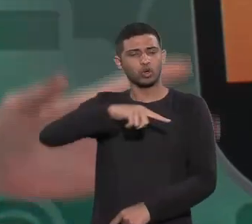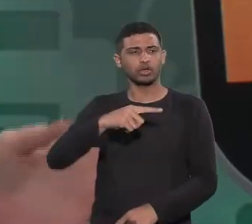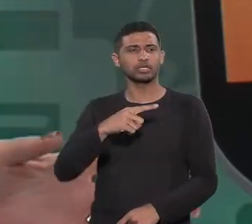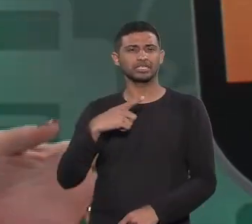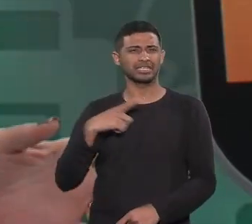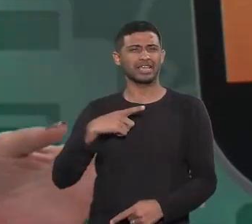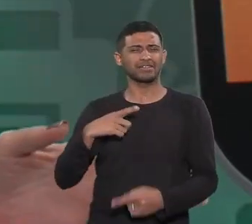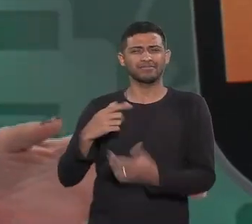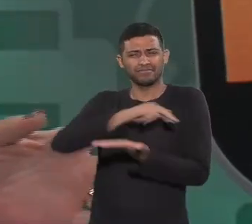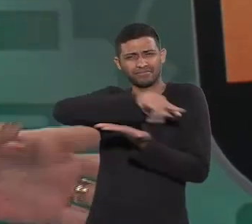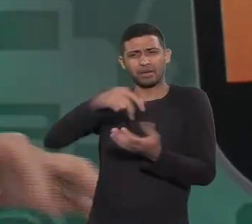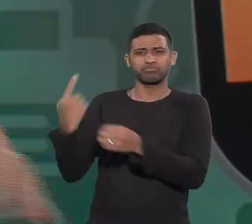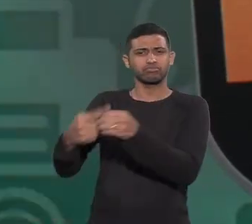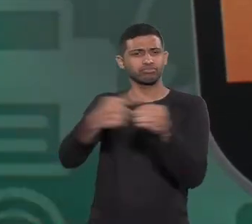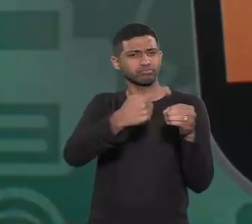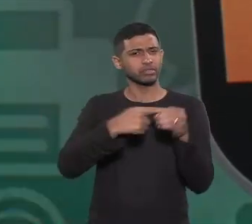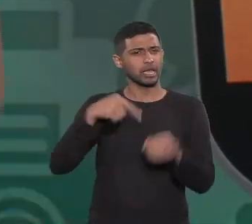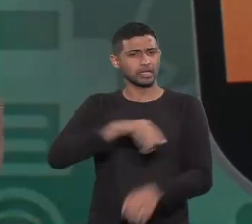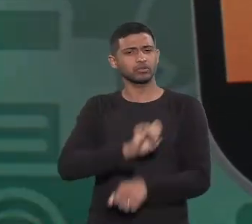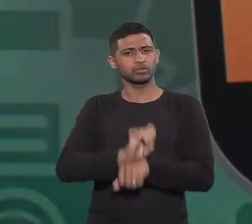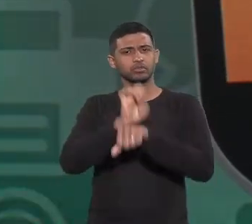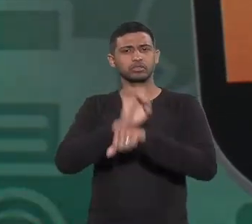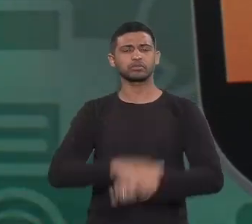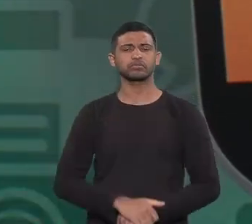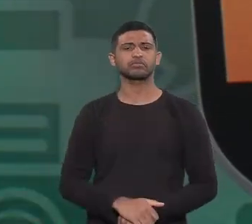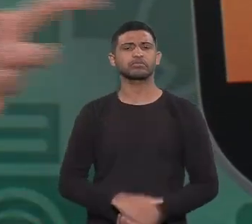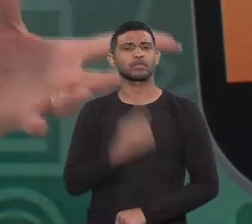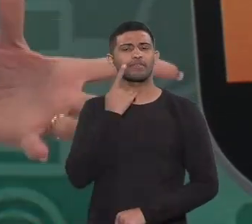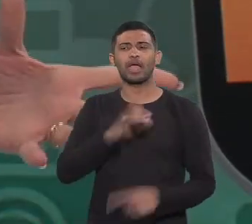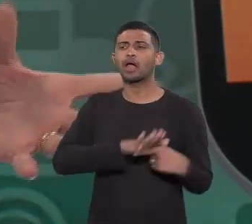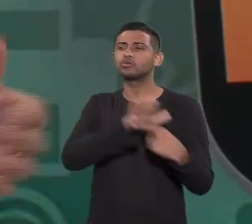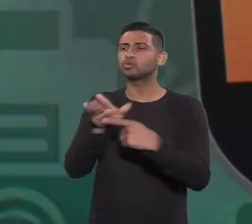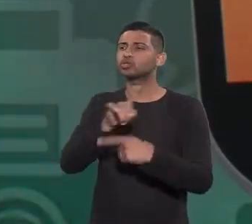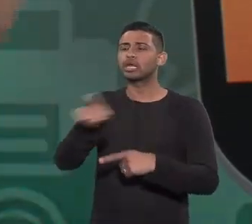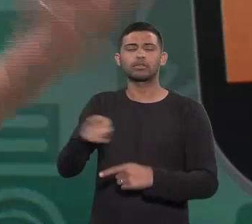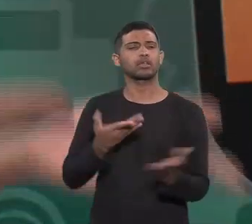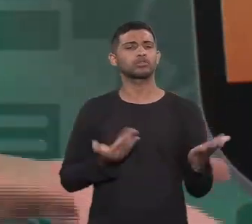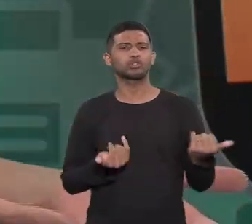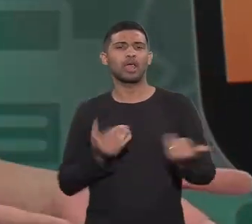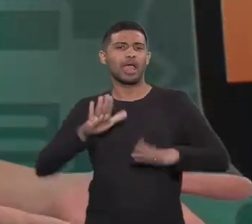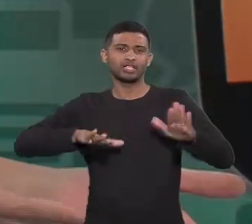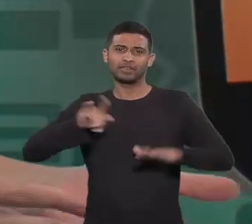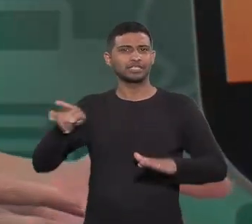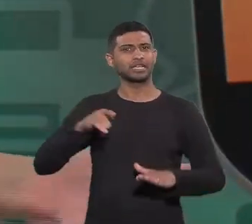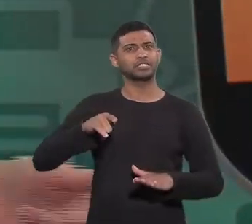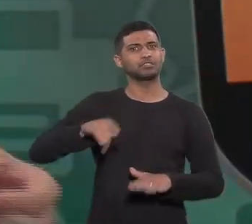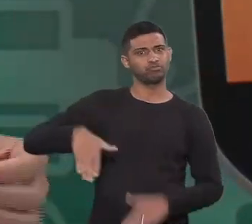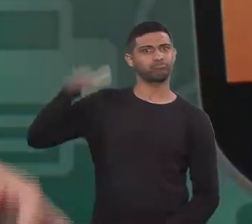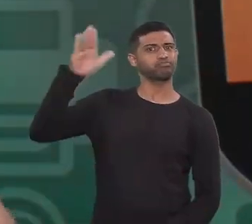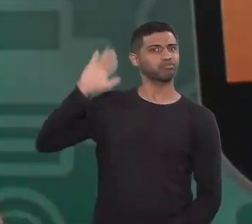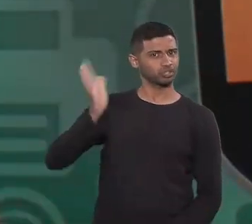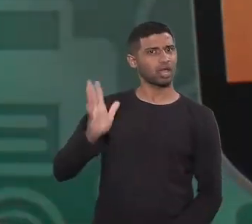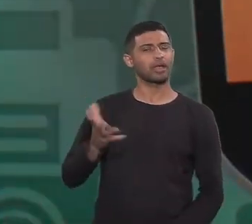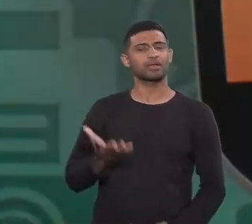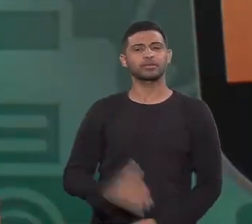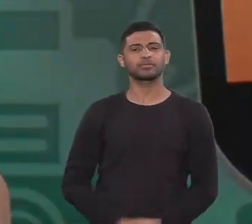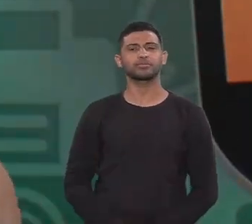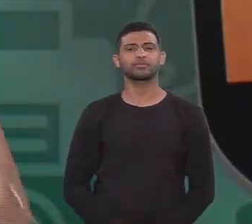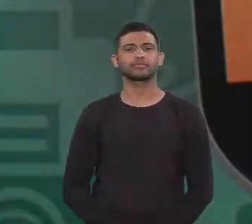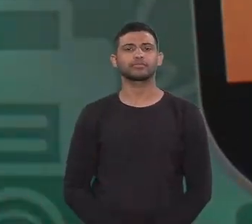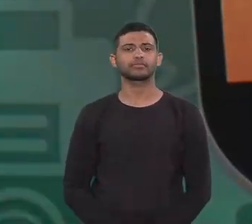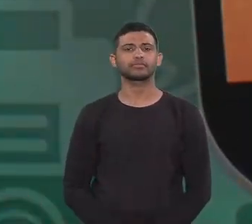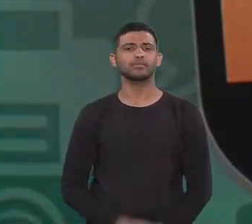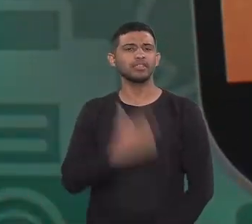vários municípios do nosso estado, atendendo a esses jovens, e às vezes nem tão jovens assim,